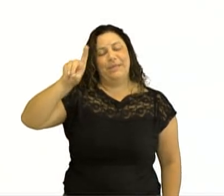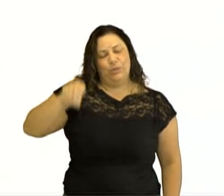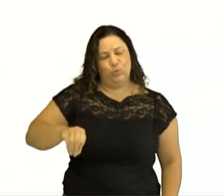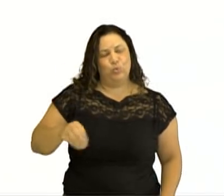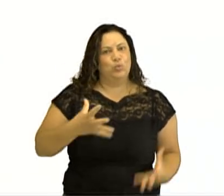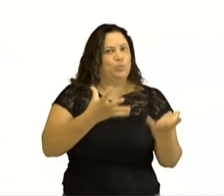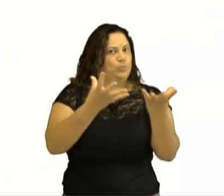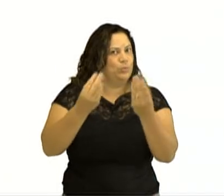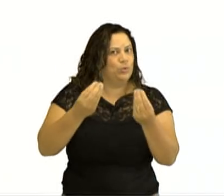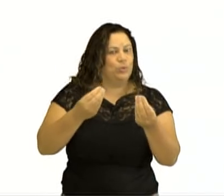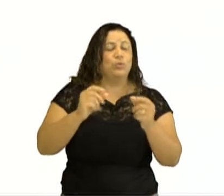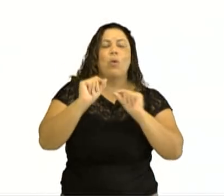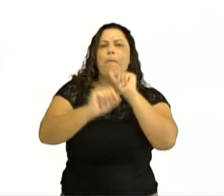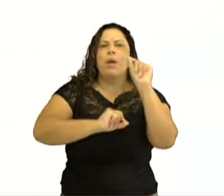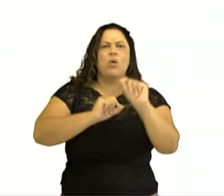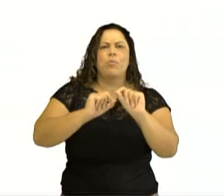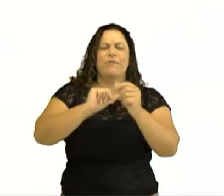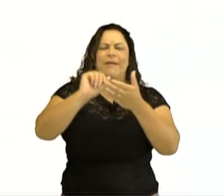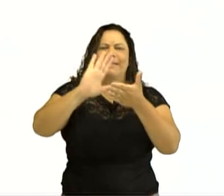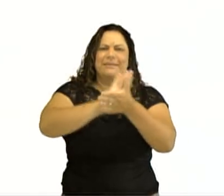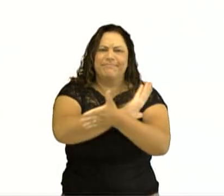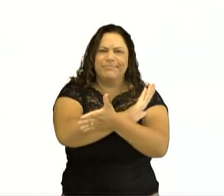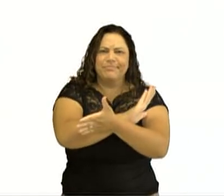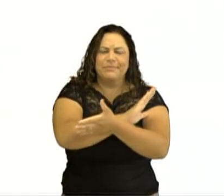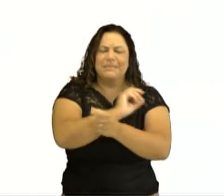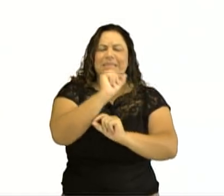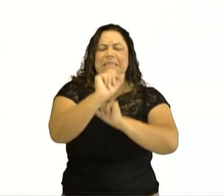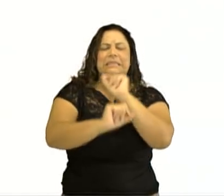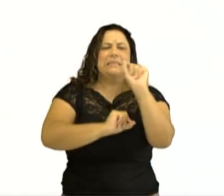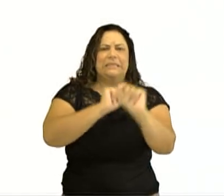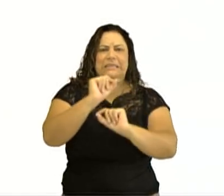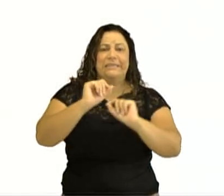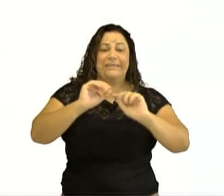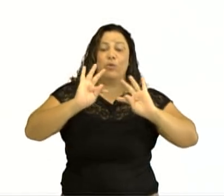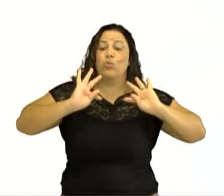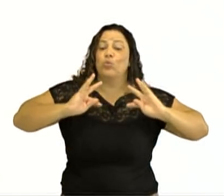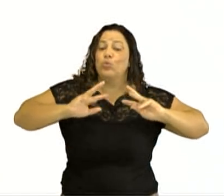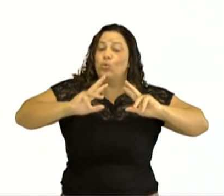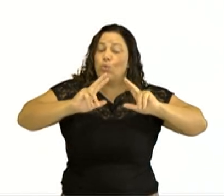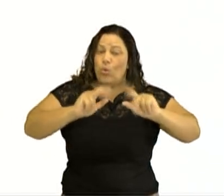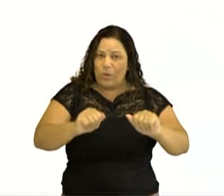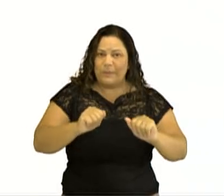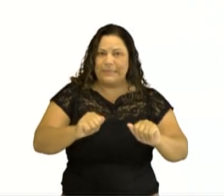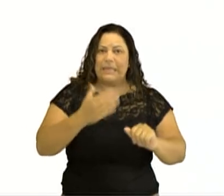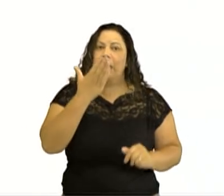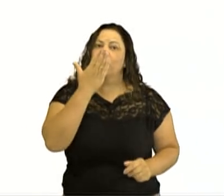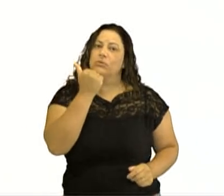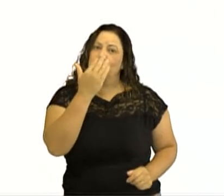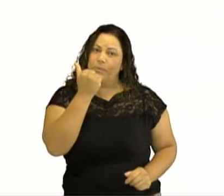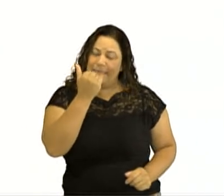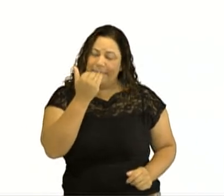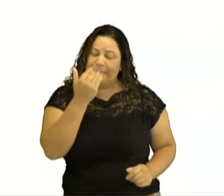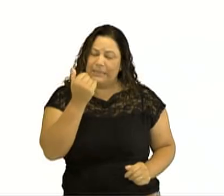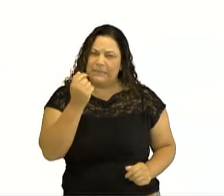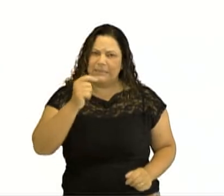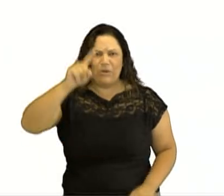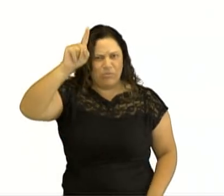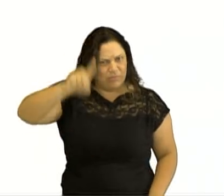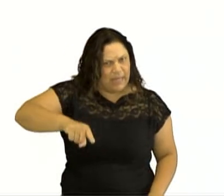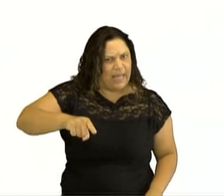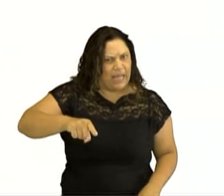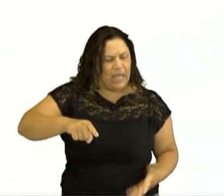eliminação total de todas as fontes de gordura de uma dieta, de uma alimentação de uma pessoa, seria uma